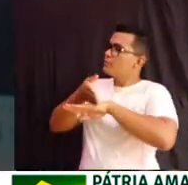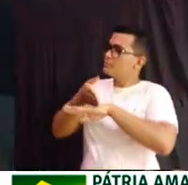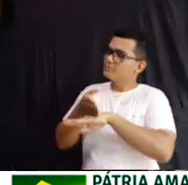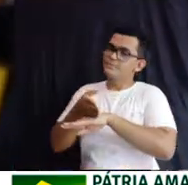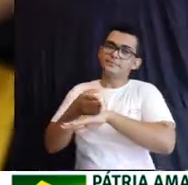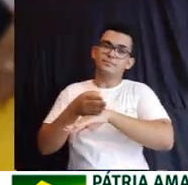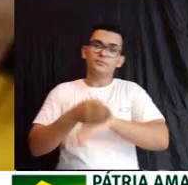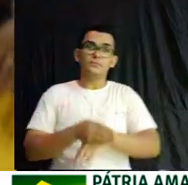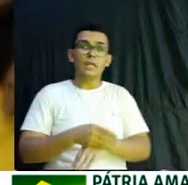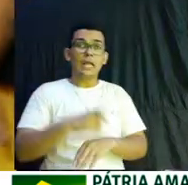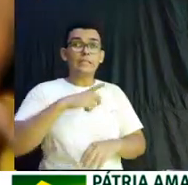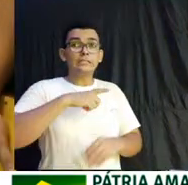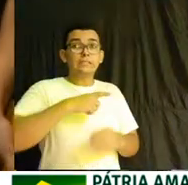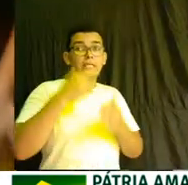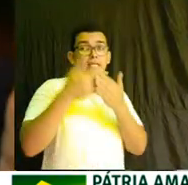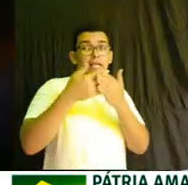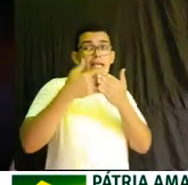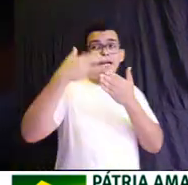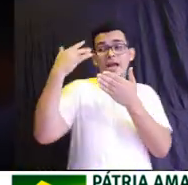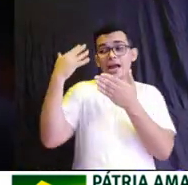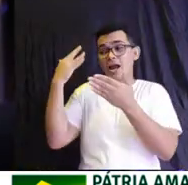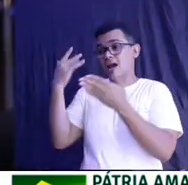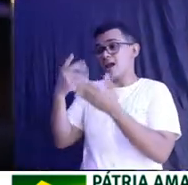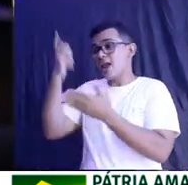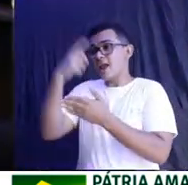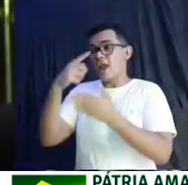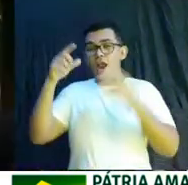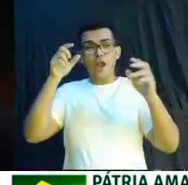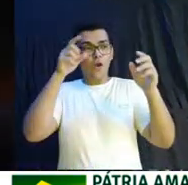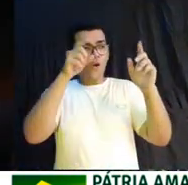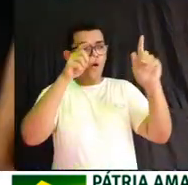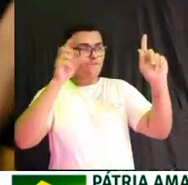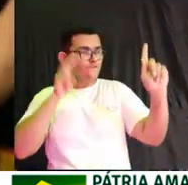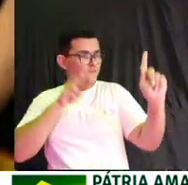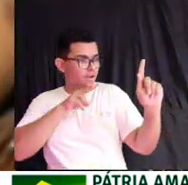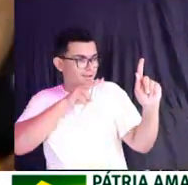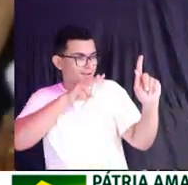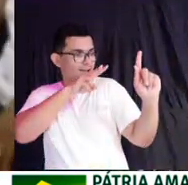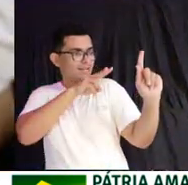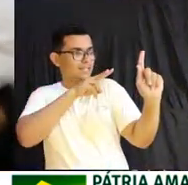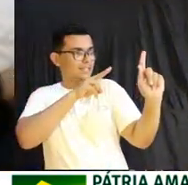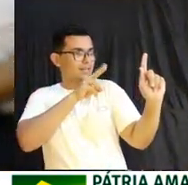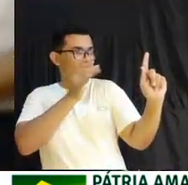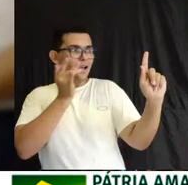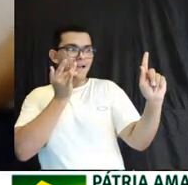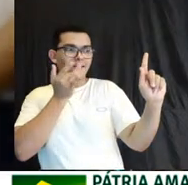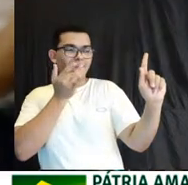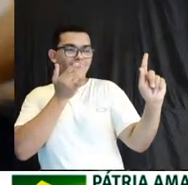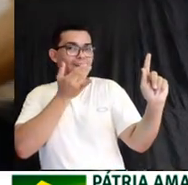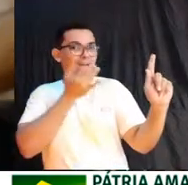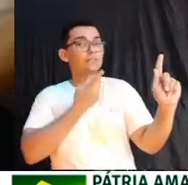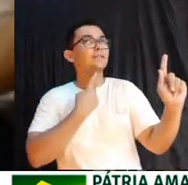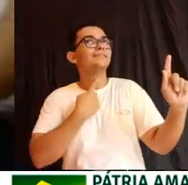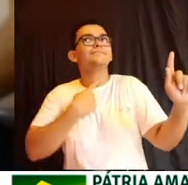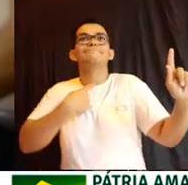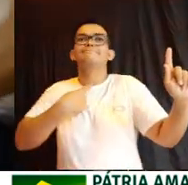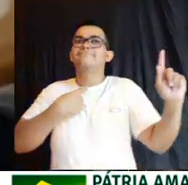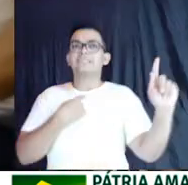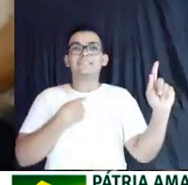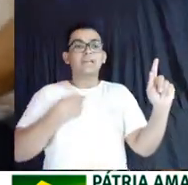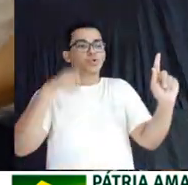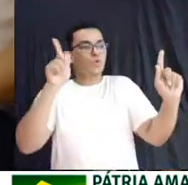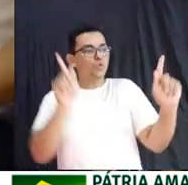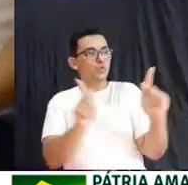Faz tempo que eu estou te olhando e te desejando, e você sabe ficar disfarçando o